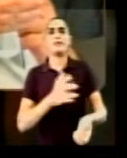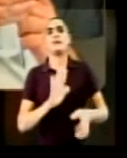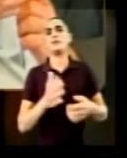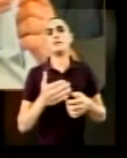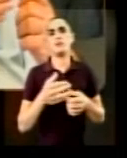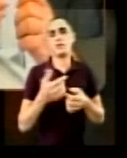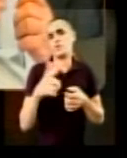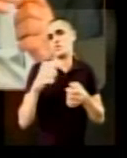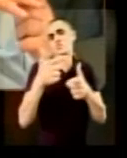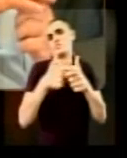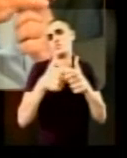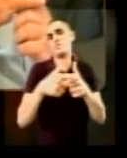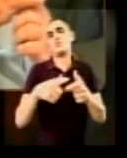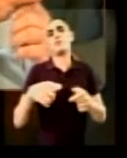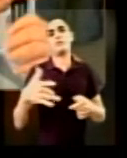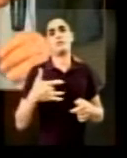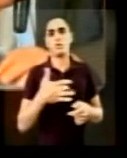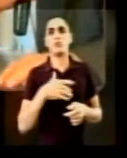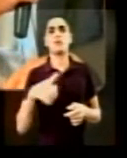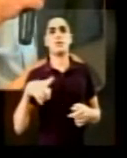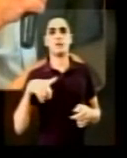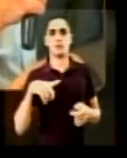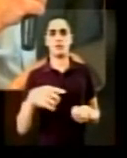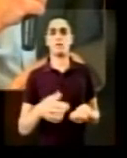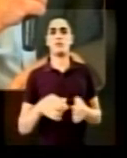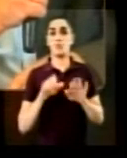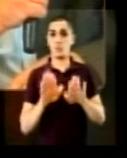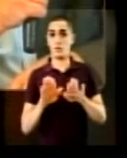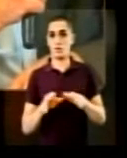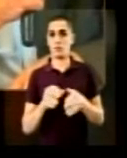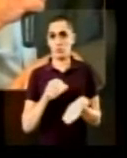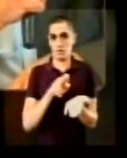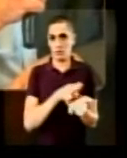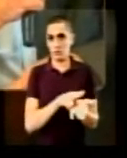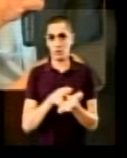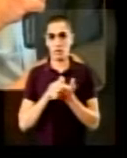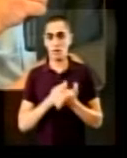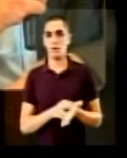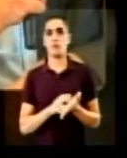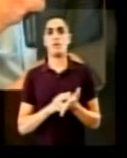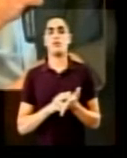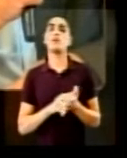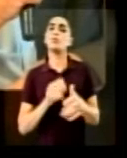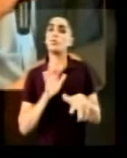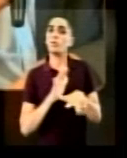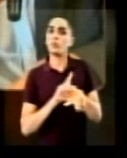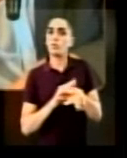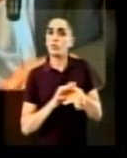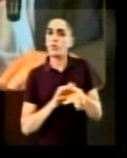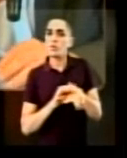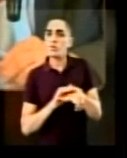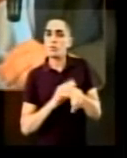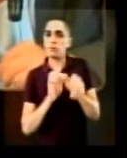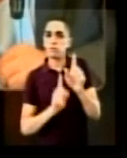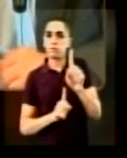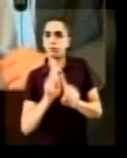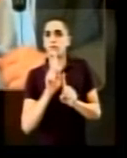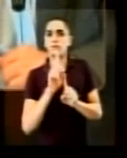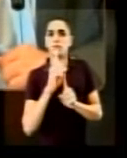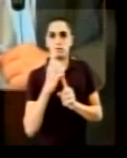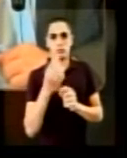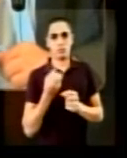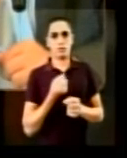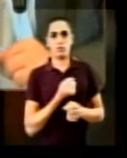internados. Esse paciente, por exemplo, o máximo, número 10, que ficou 65